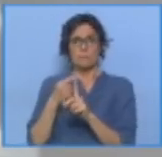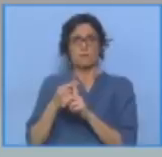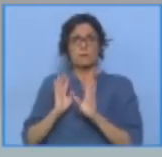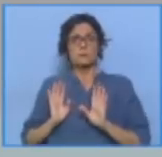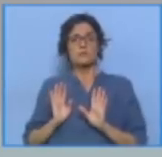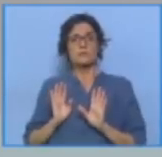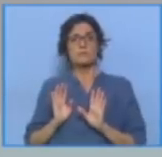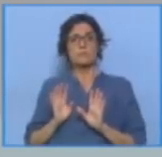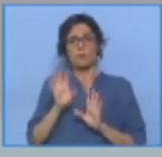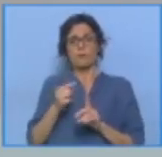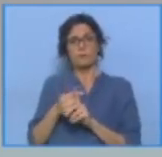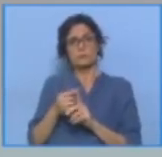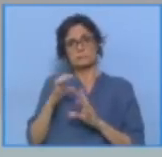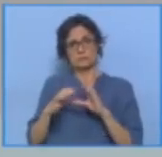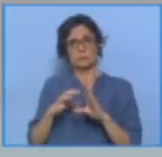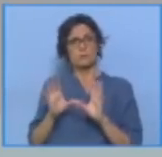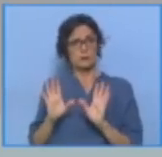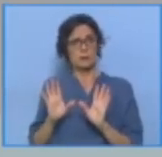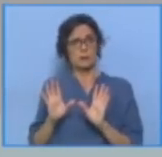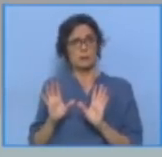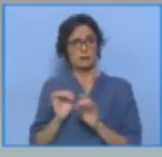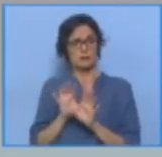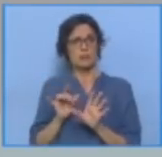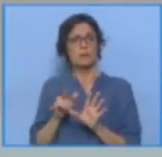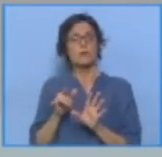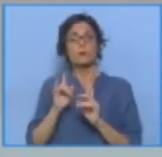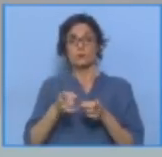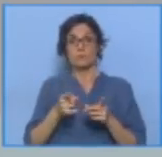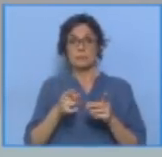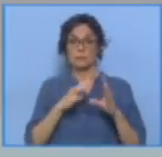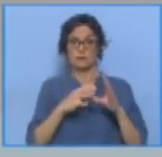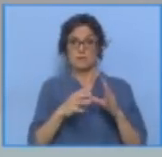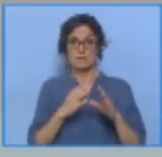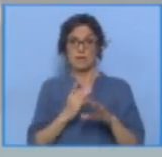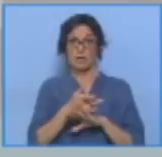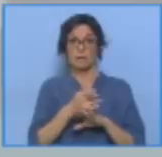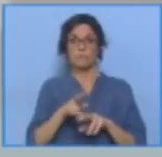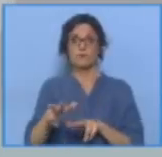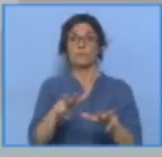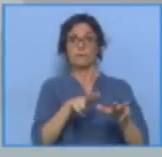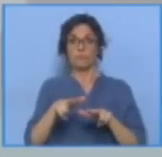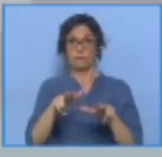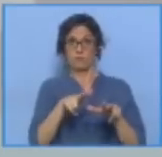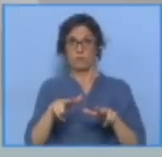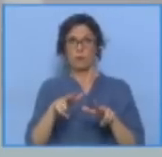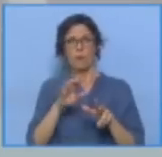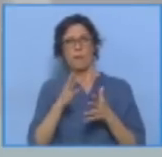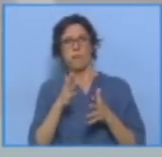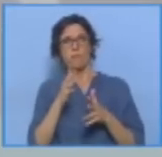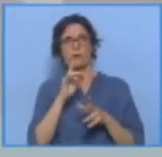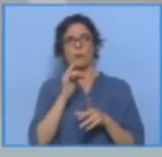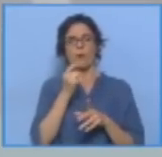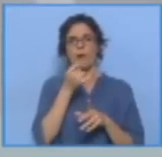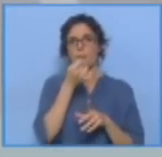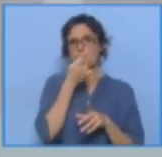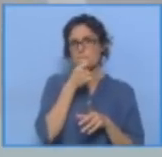Nós iniciamos a parte desta comunicação através do vídeo em maio, junho, estamos